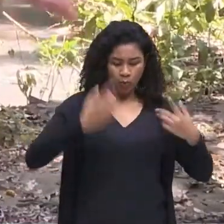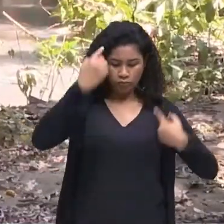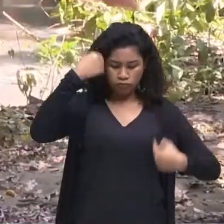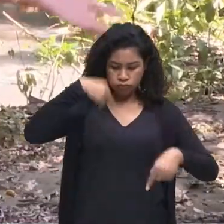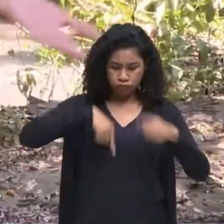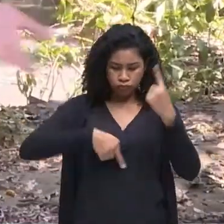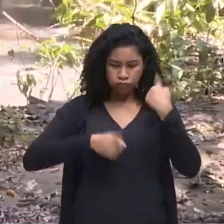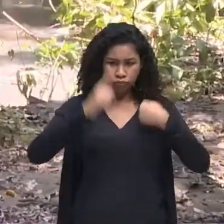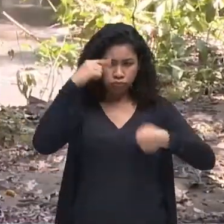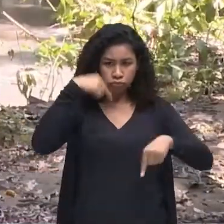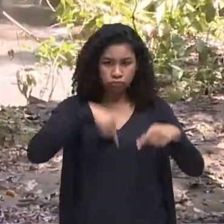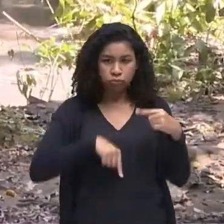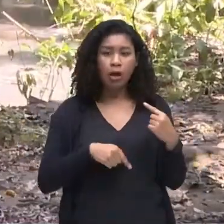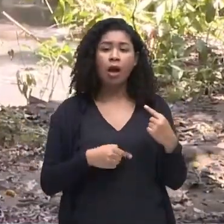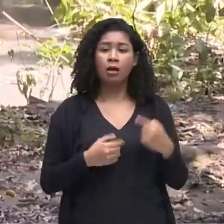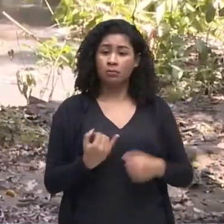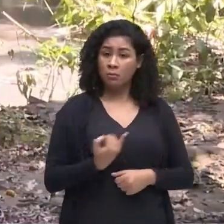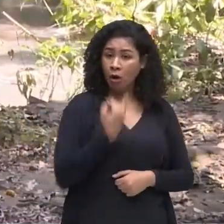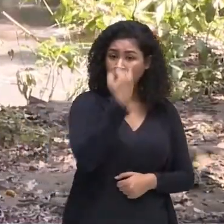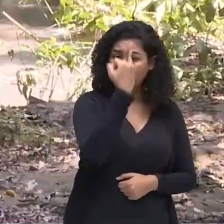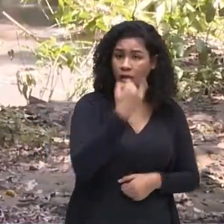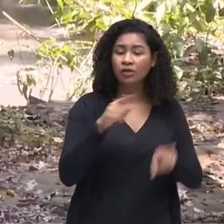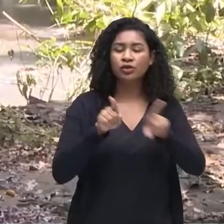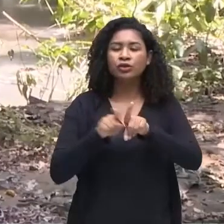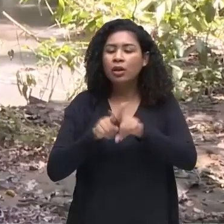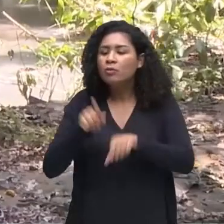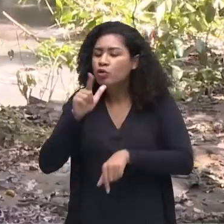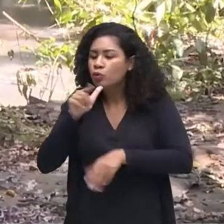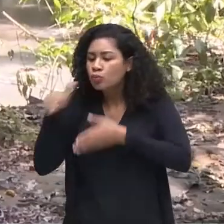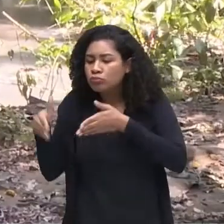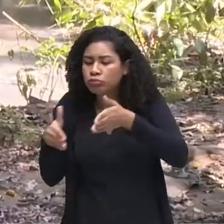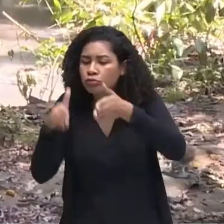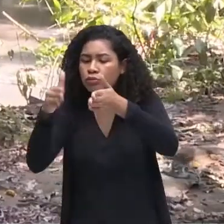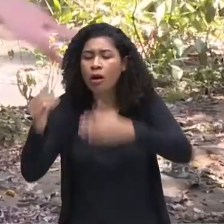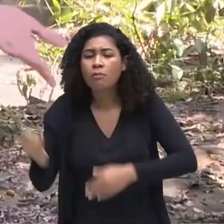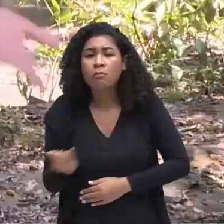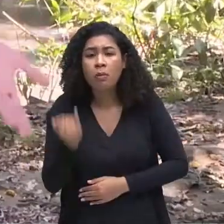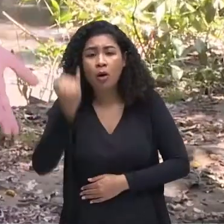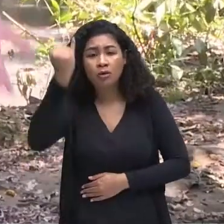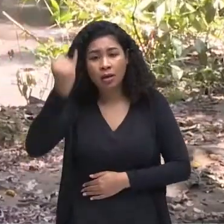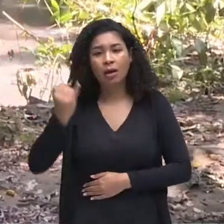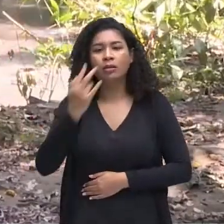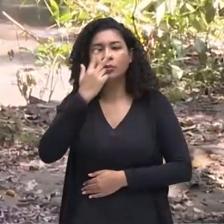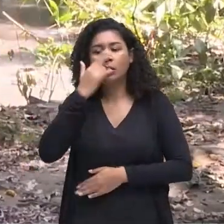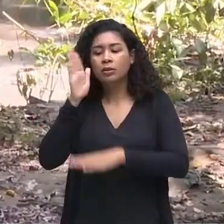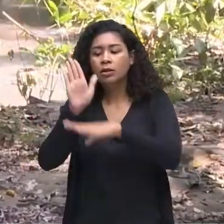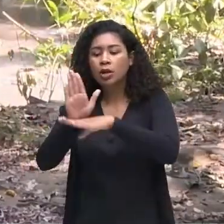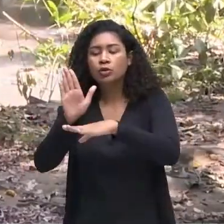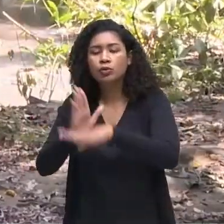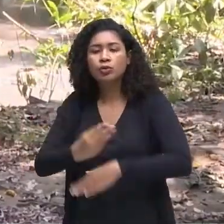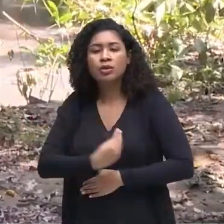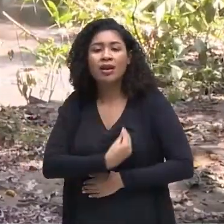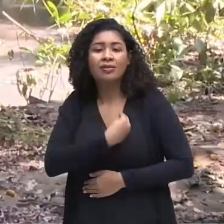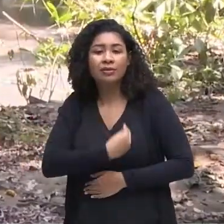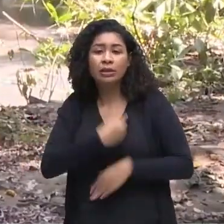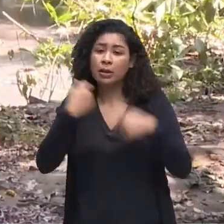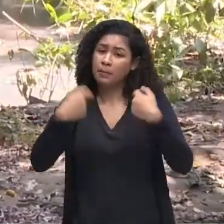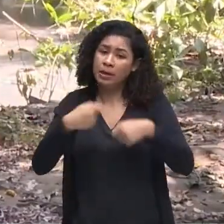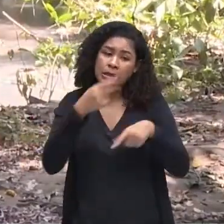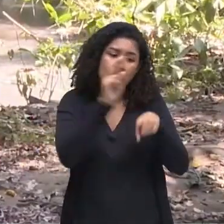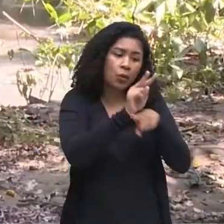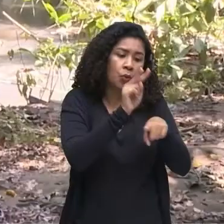são importantes porque eles levam vida, levam nutrientes e também precisam desse nosso cuidado e proteção.